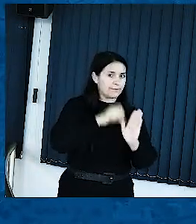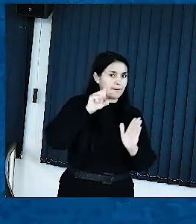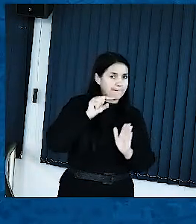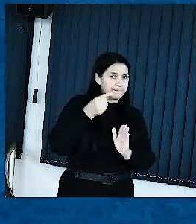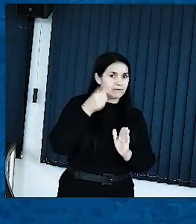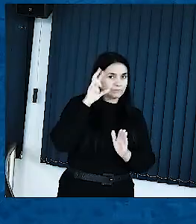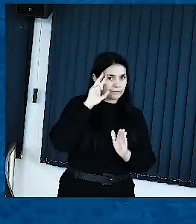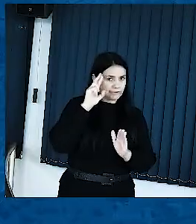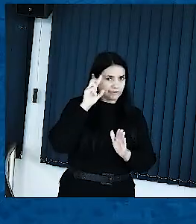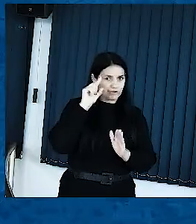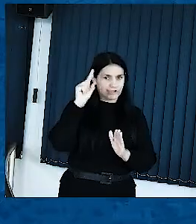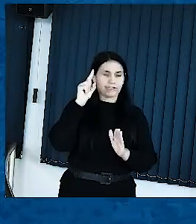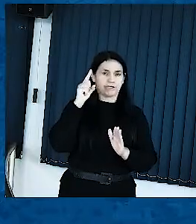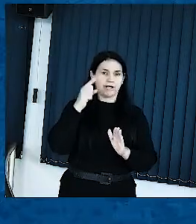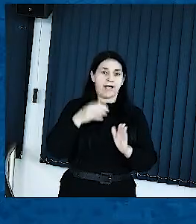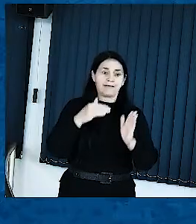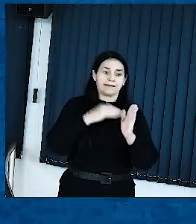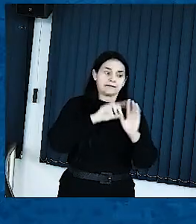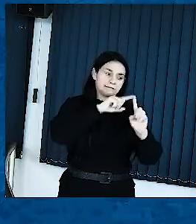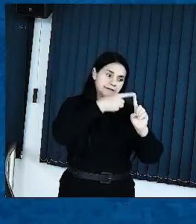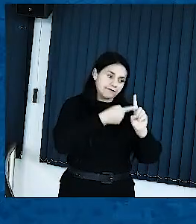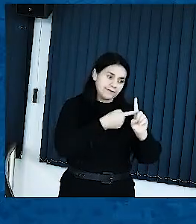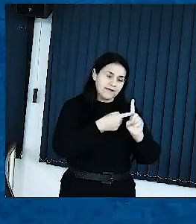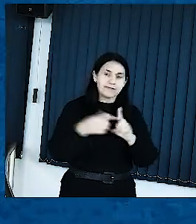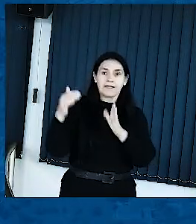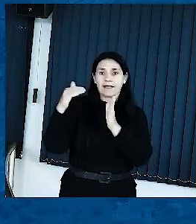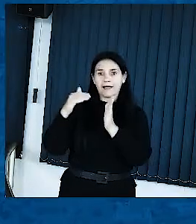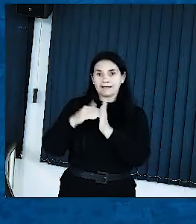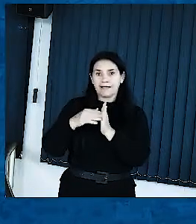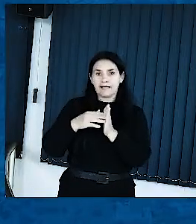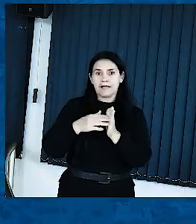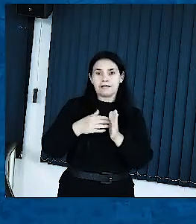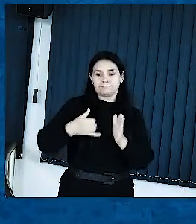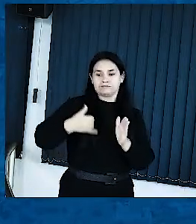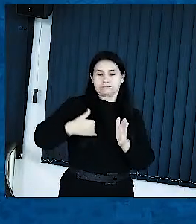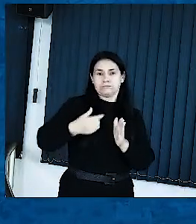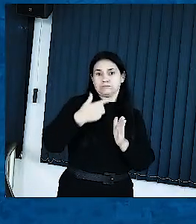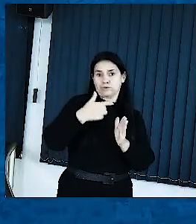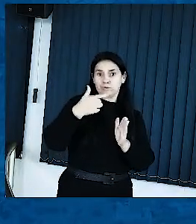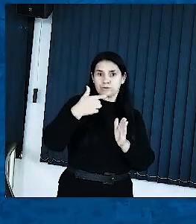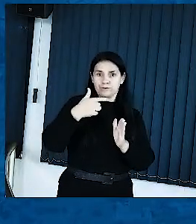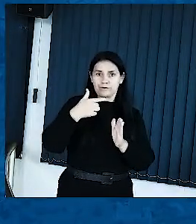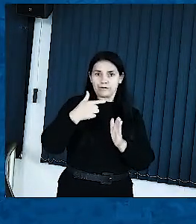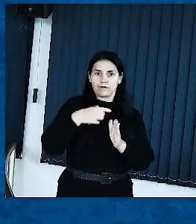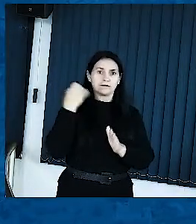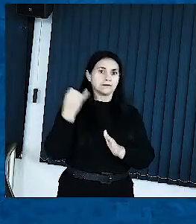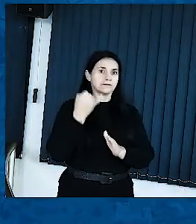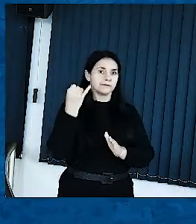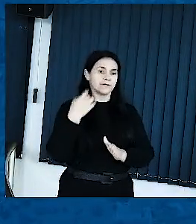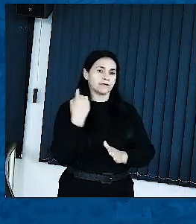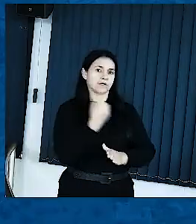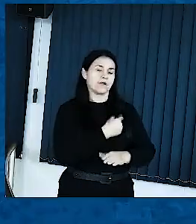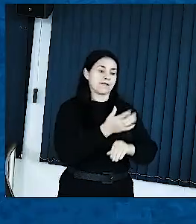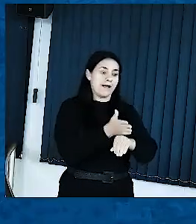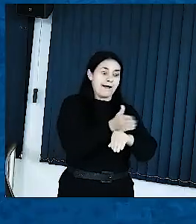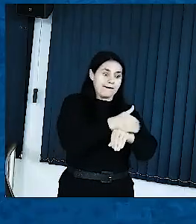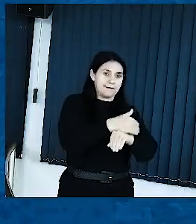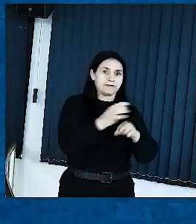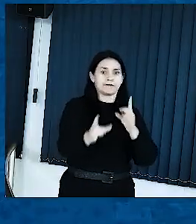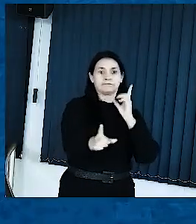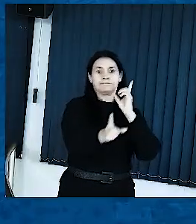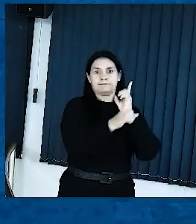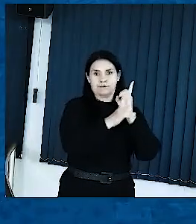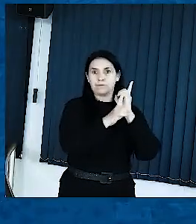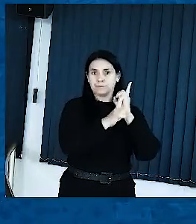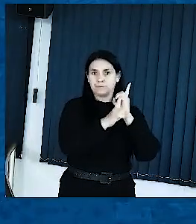que é da gestação até o 2º ano de vida. Então vejam a importância de a gente descobrir alguma coisa nesse